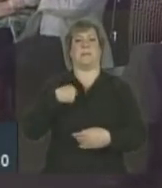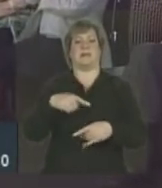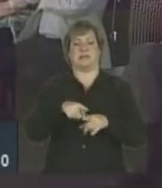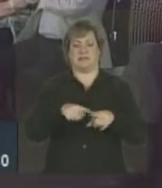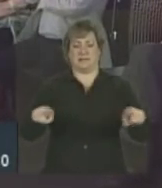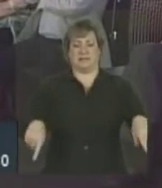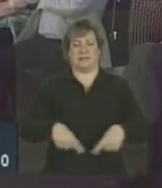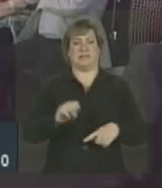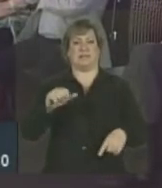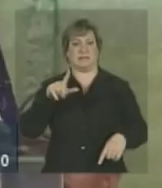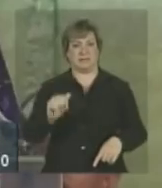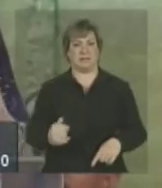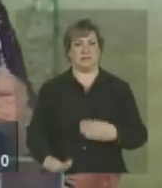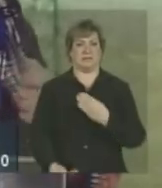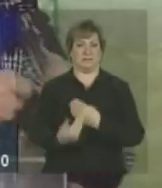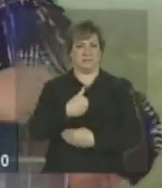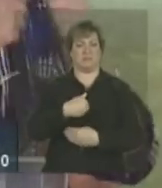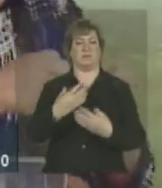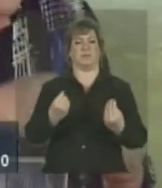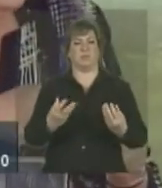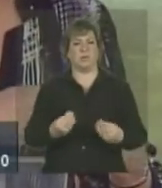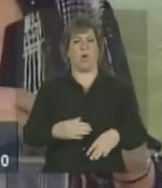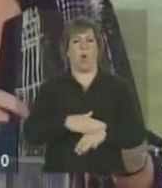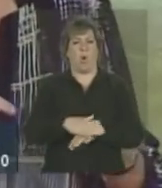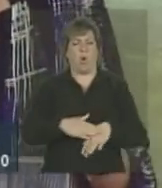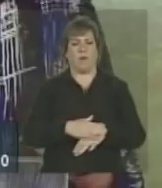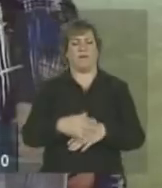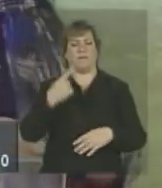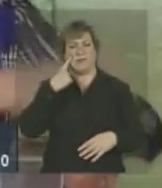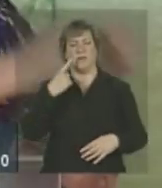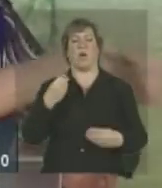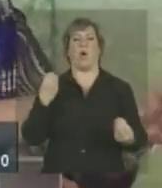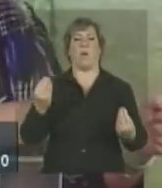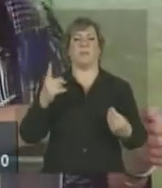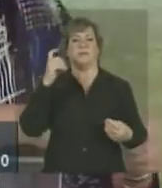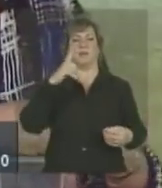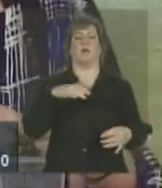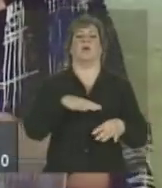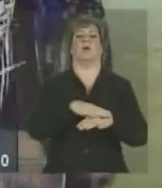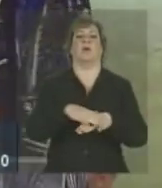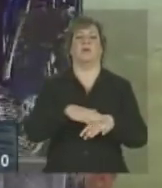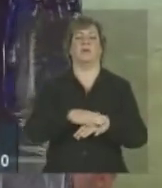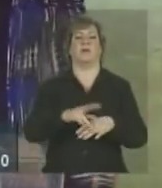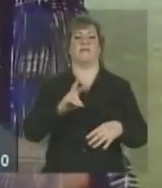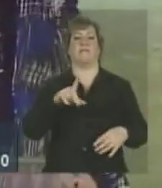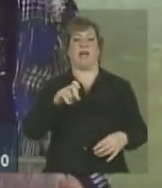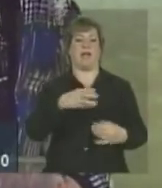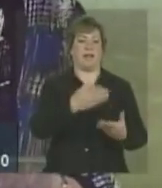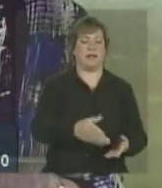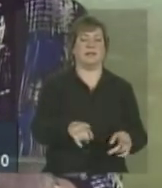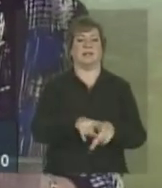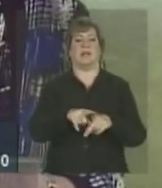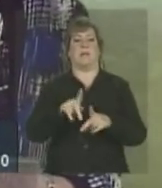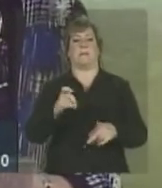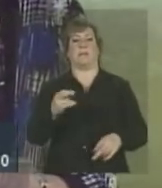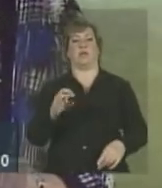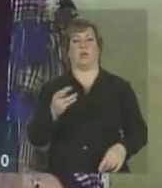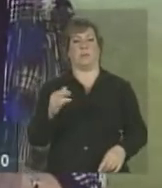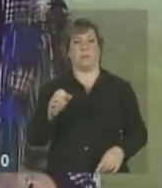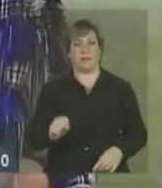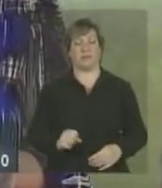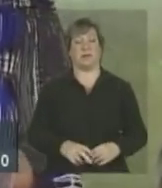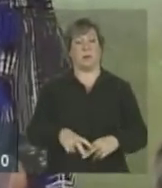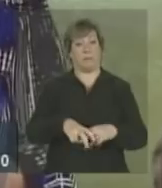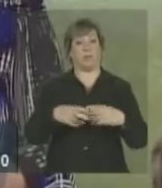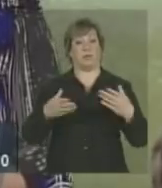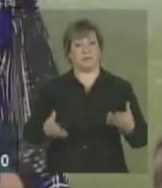e pleiteava. E olhava a dificuldade, e conversava com a Vale, conversava com a Petrobras.